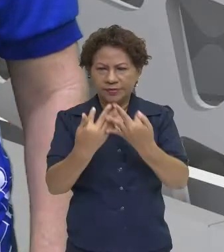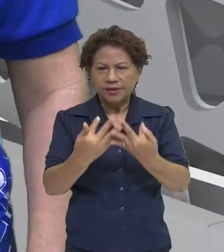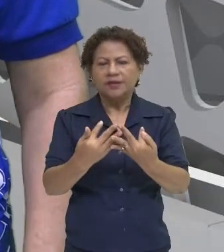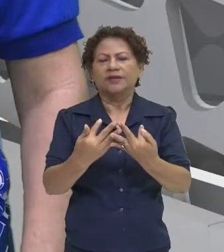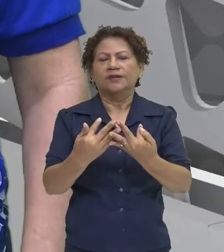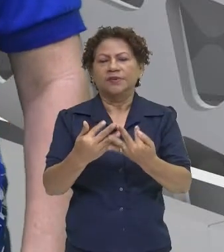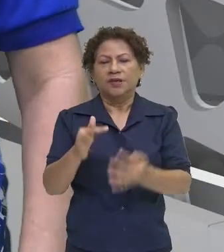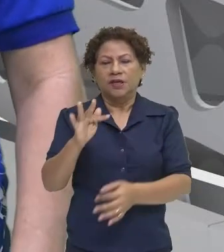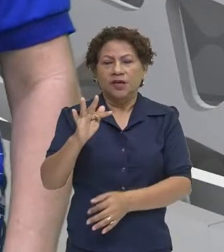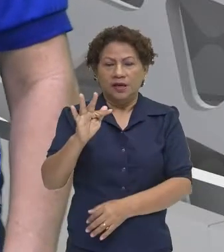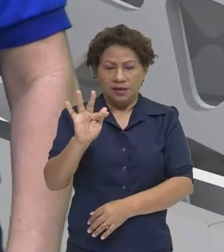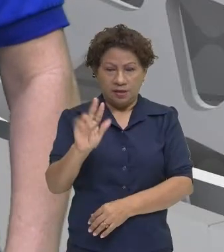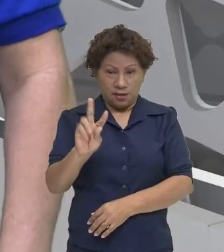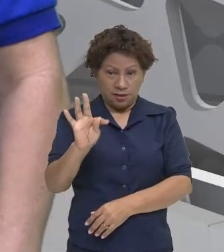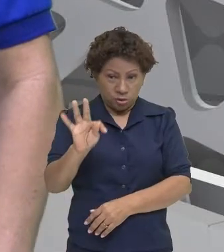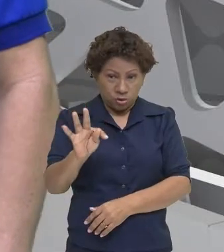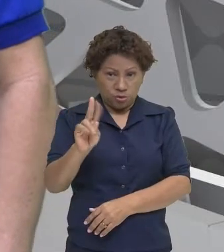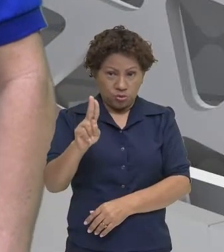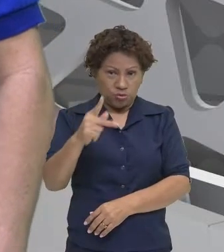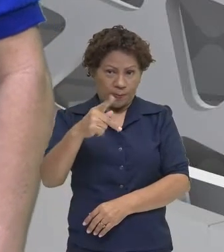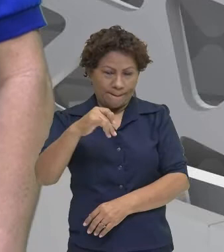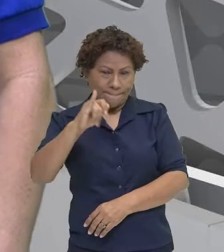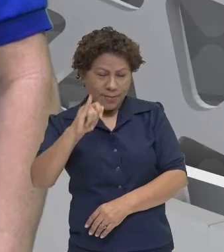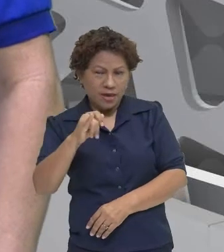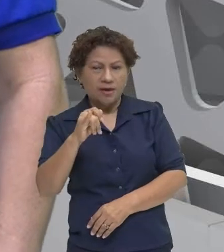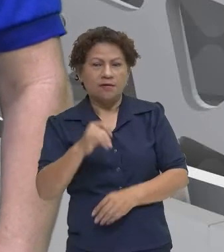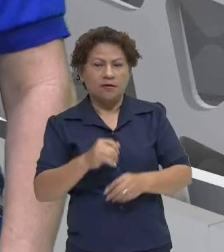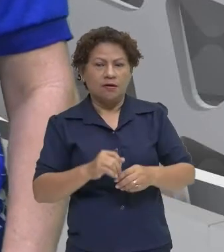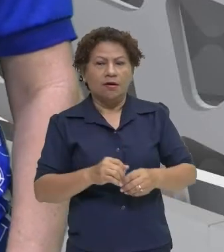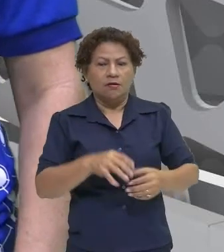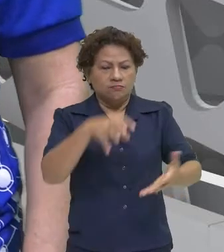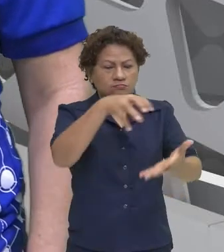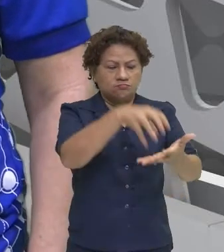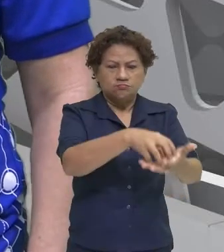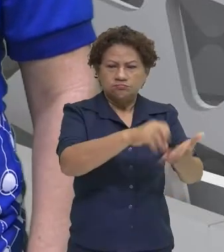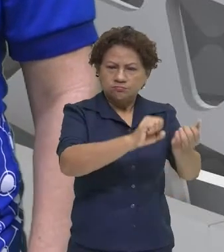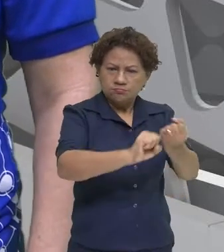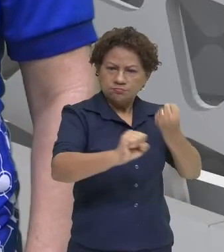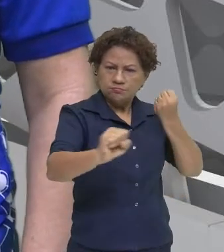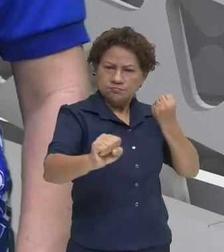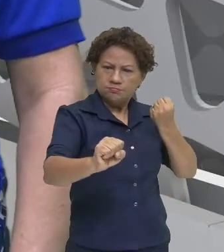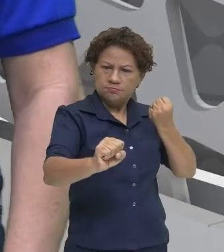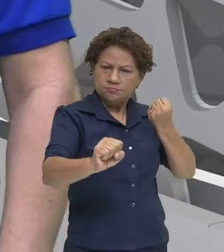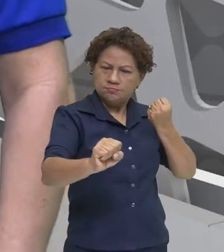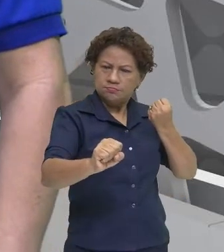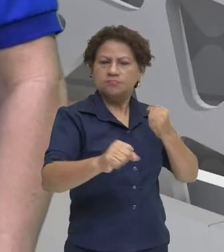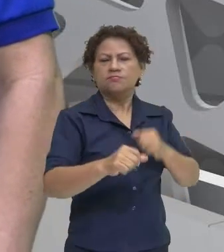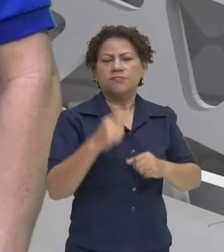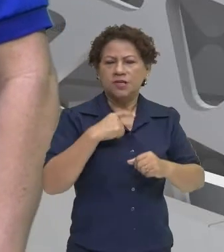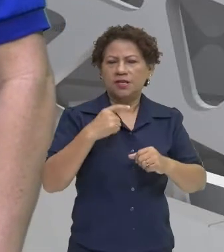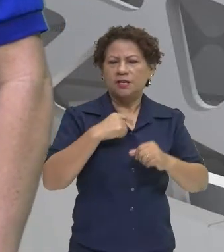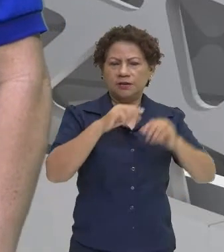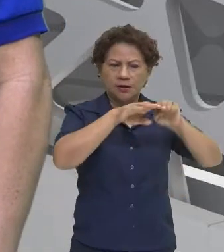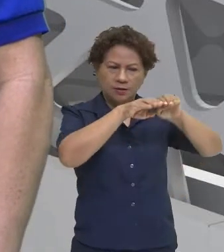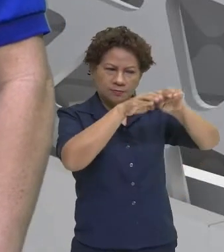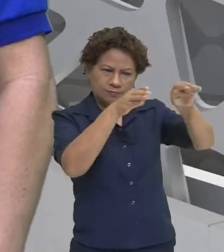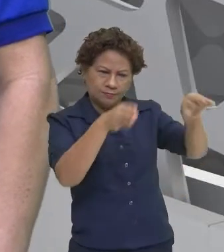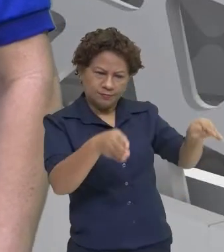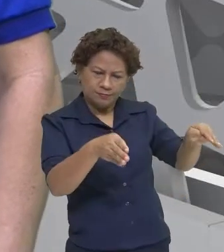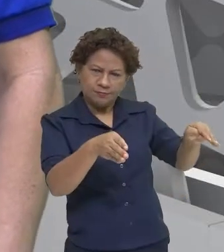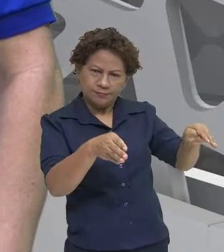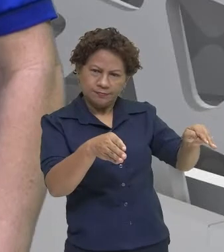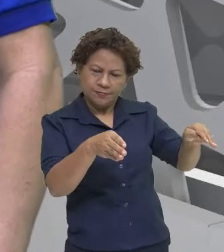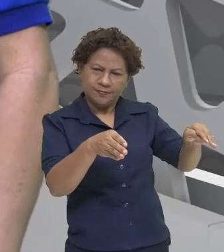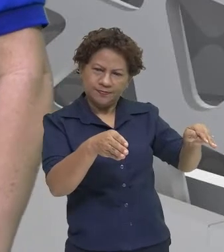Tupi-Guarani. Consiste em uma grande cabana feita com troncos de árvores e cobertos com palha ou tronco de